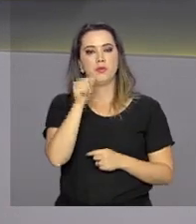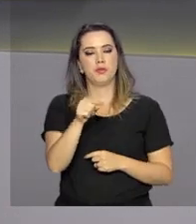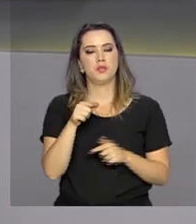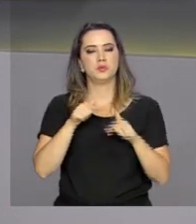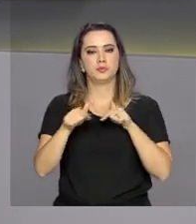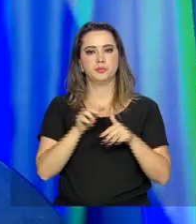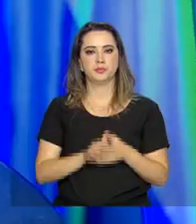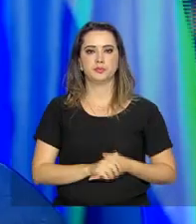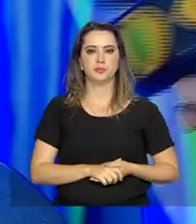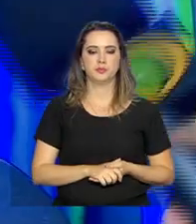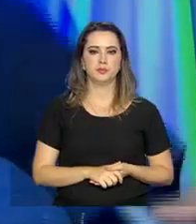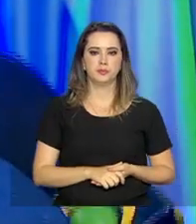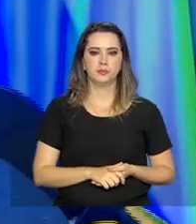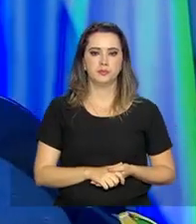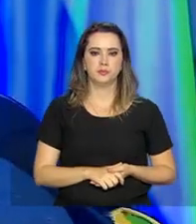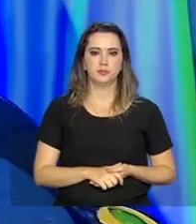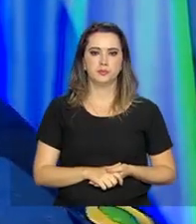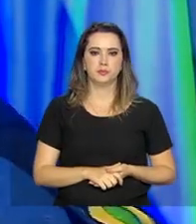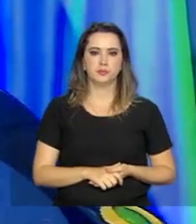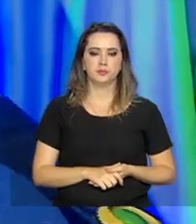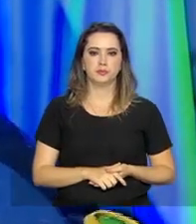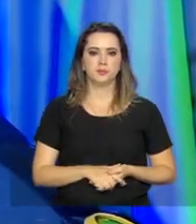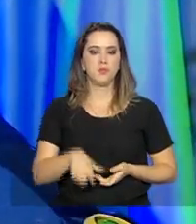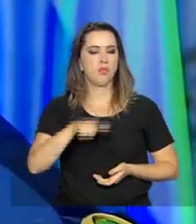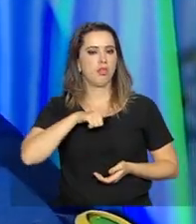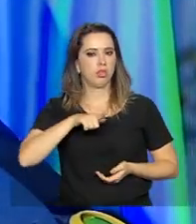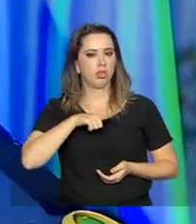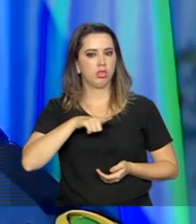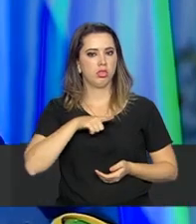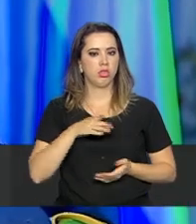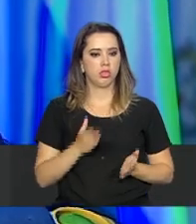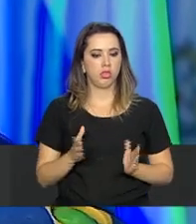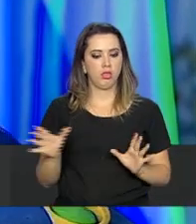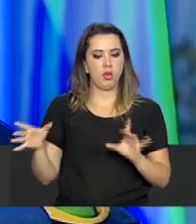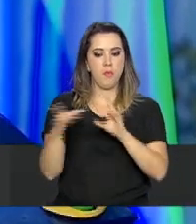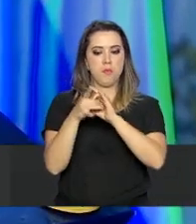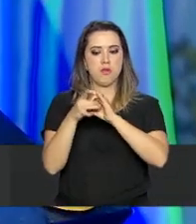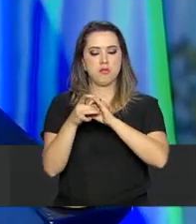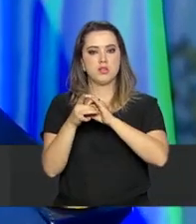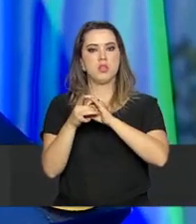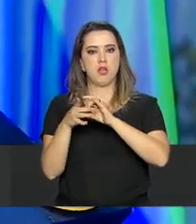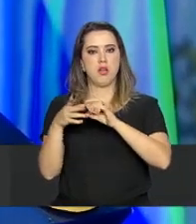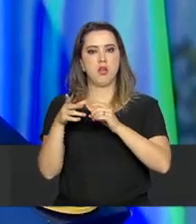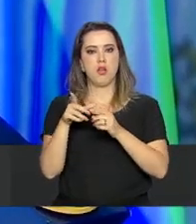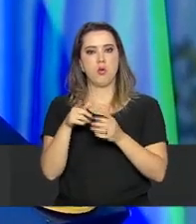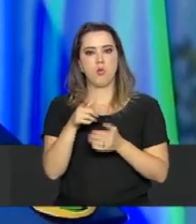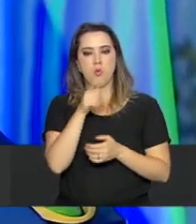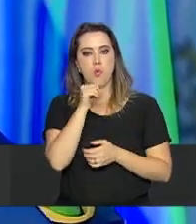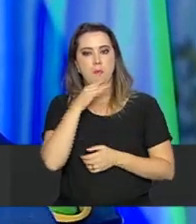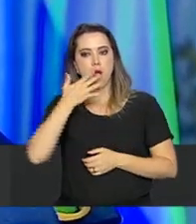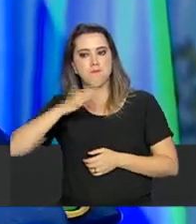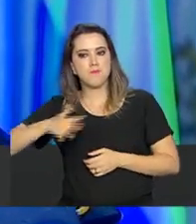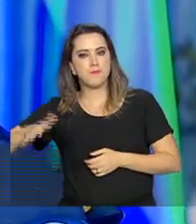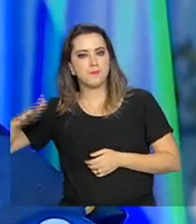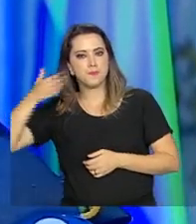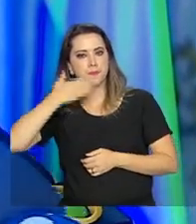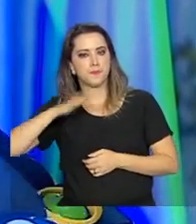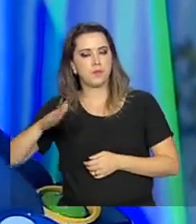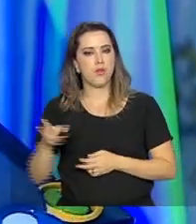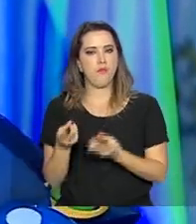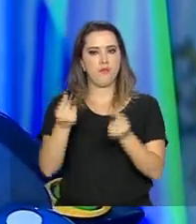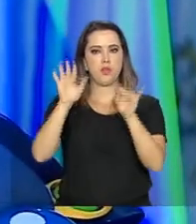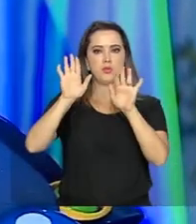medida é uma ligação com o pacífico uma ligação com o pacífico e isto vai e vai baratear